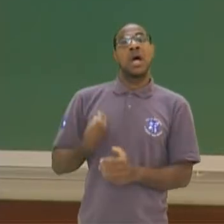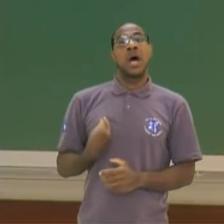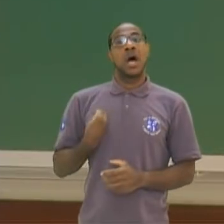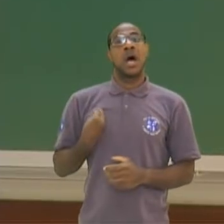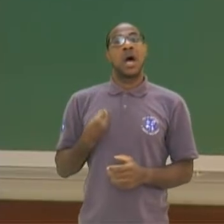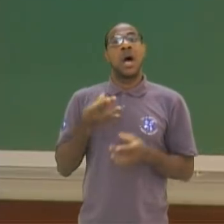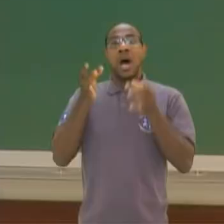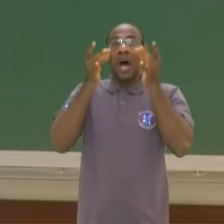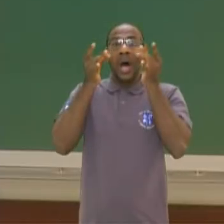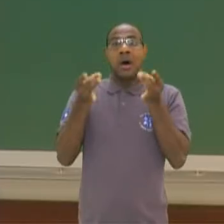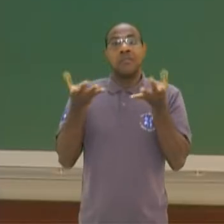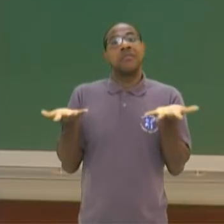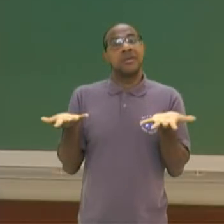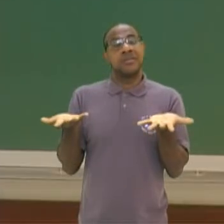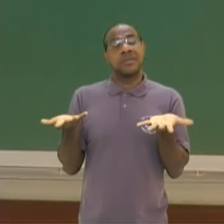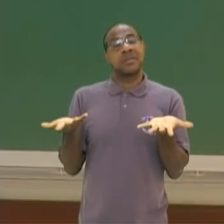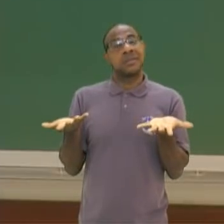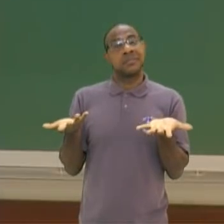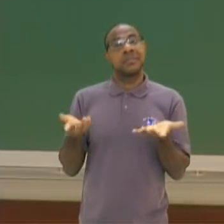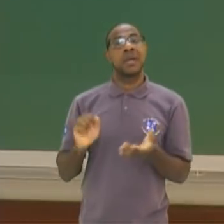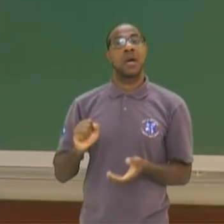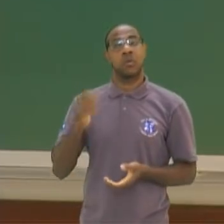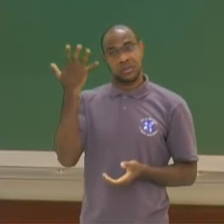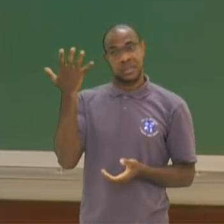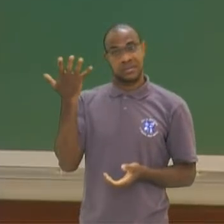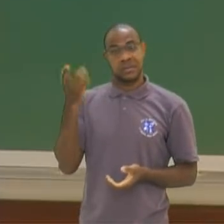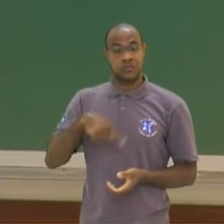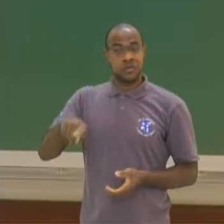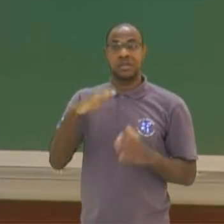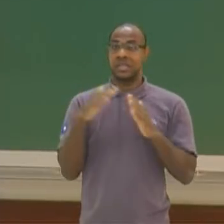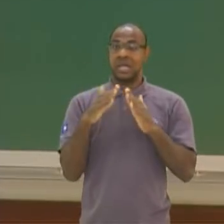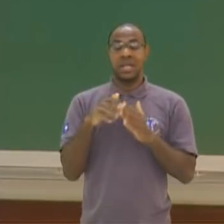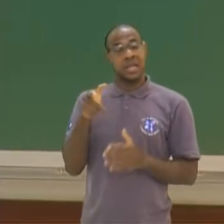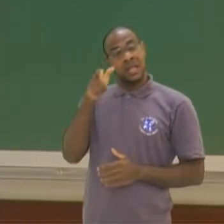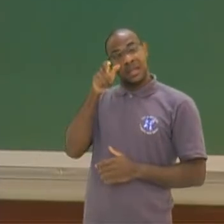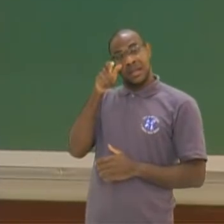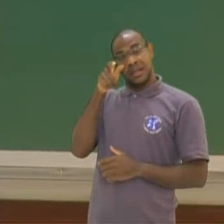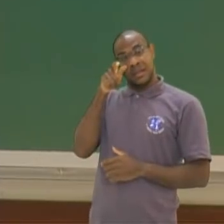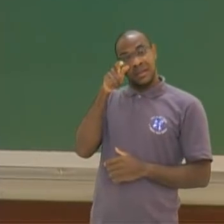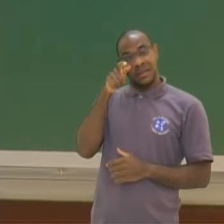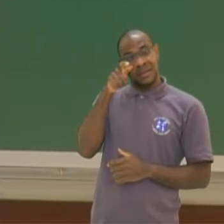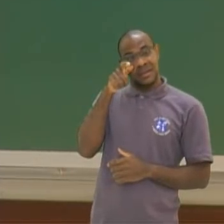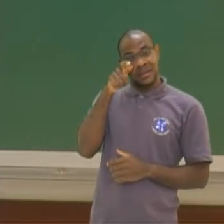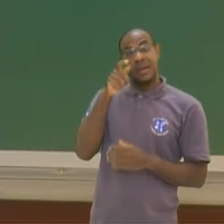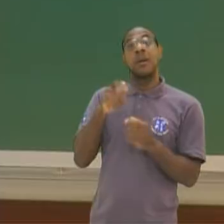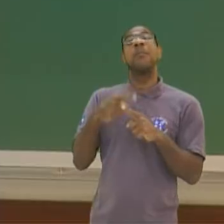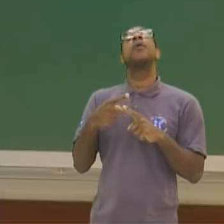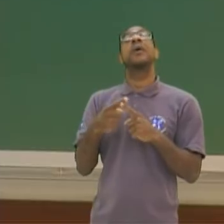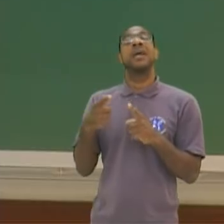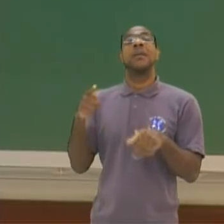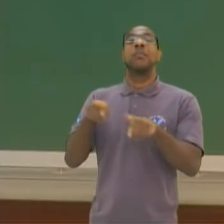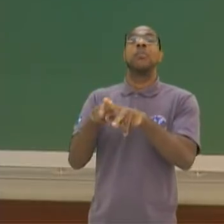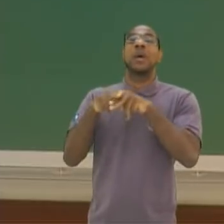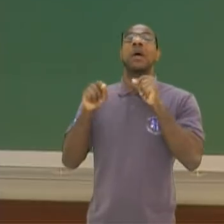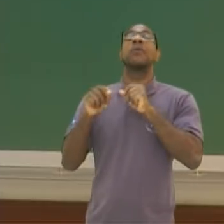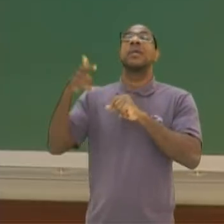Está acontecendo o evento e você na sua casa está acompanhando, graças aos satélites que